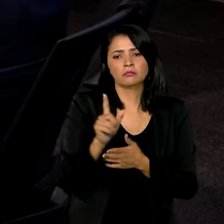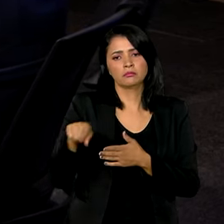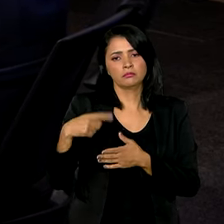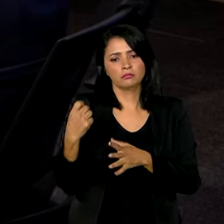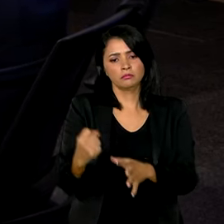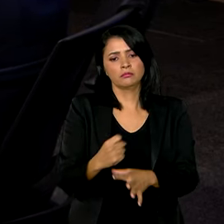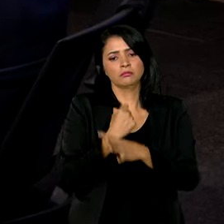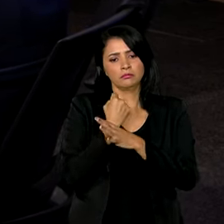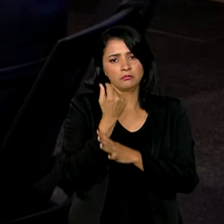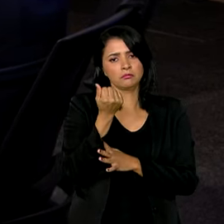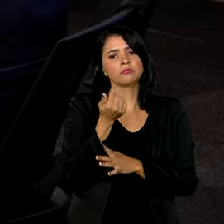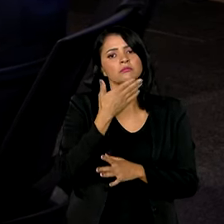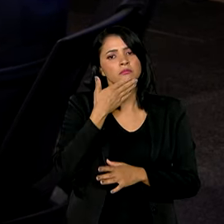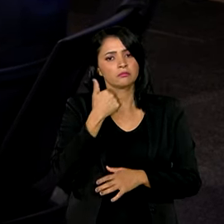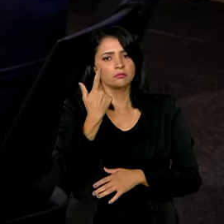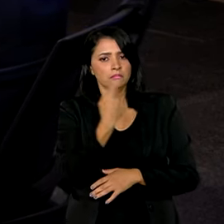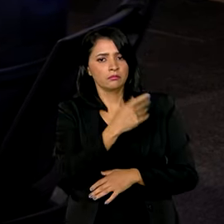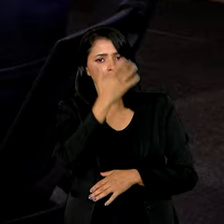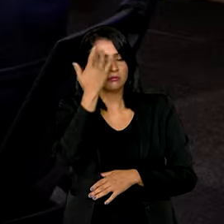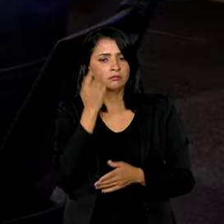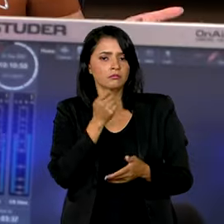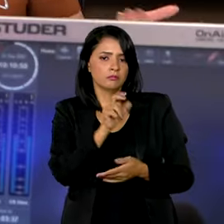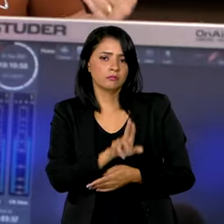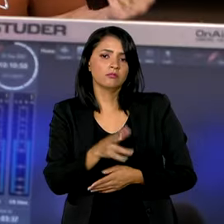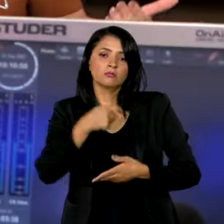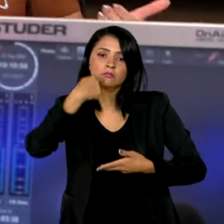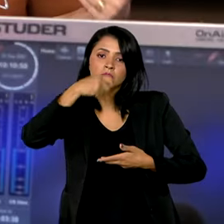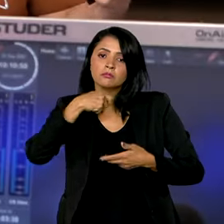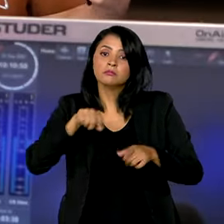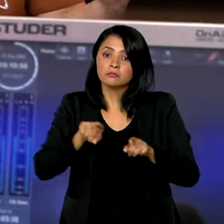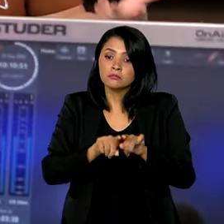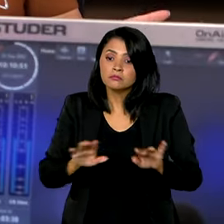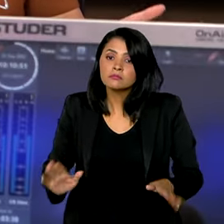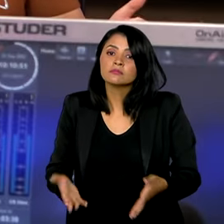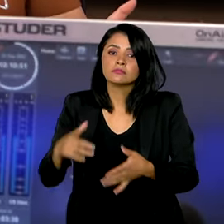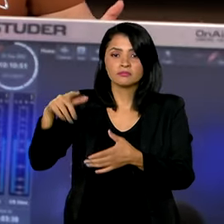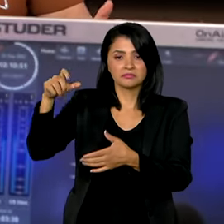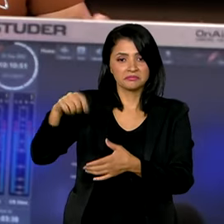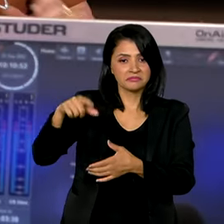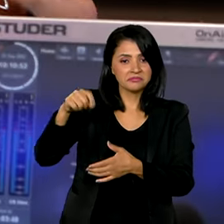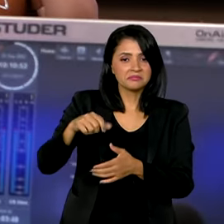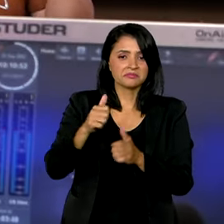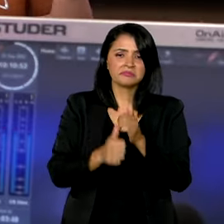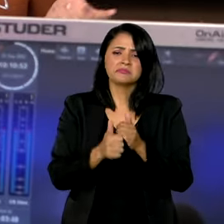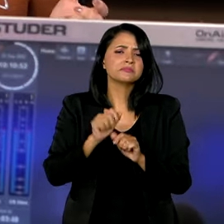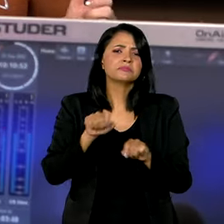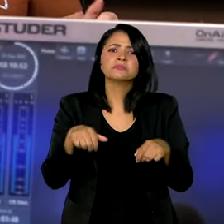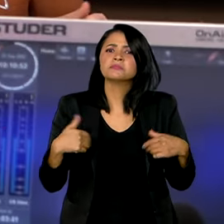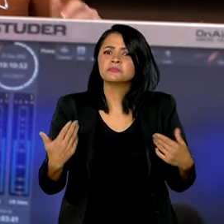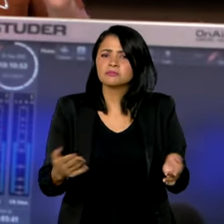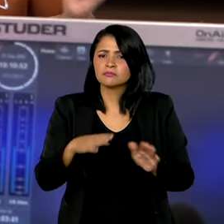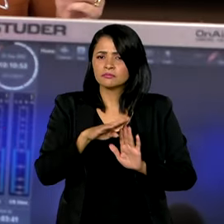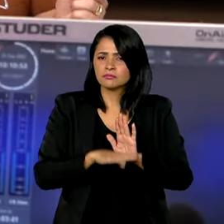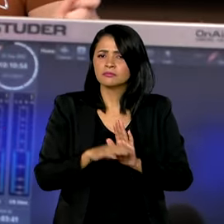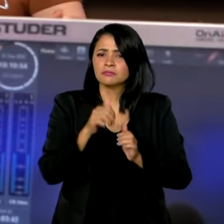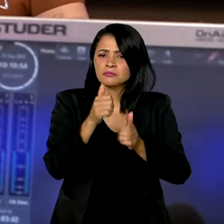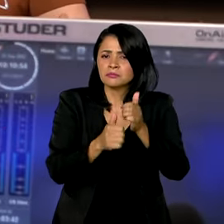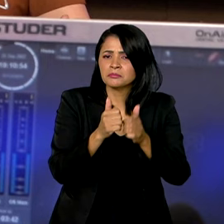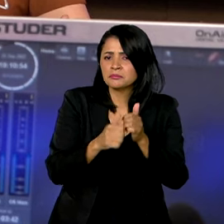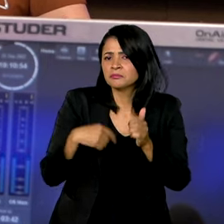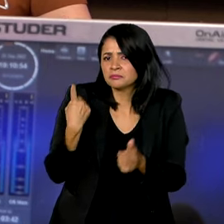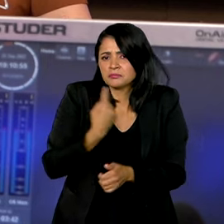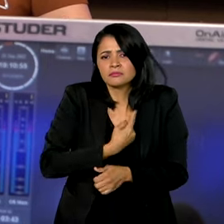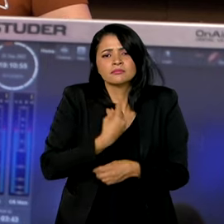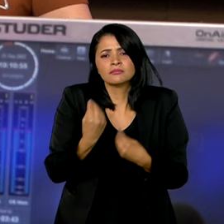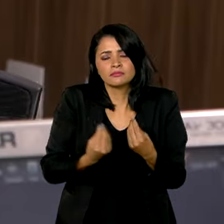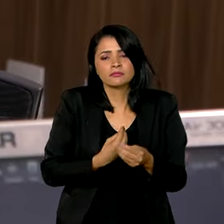garantir um preço melhor pro consumidor tá tendo também um estímulo pra produção do Arroz o que que é o programa arroz da gente como é que ele funciona